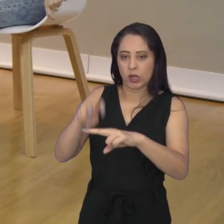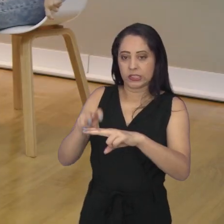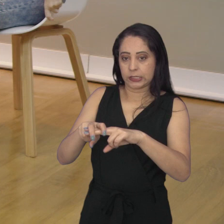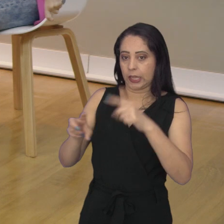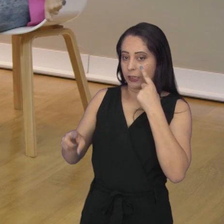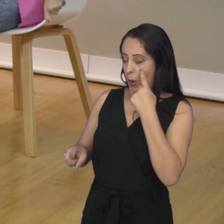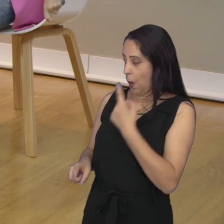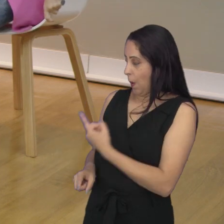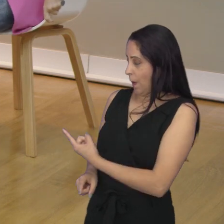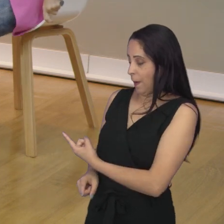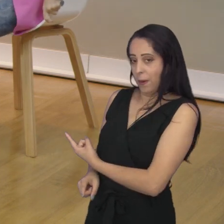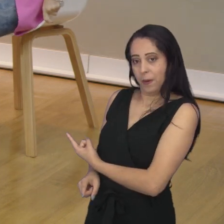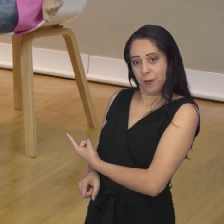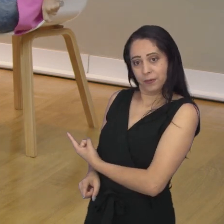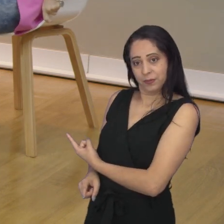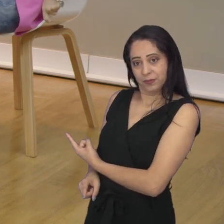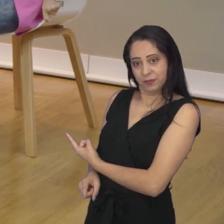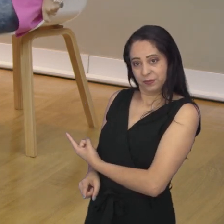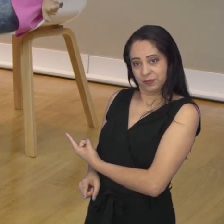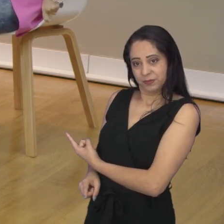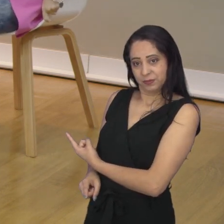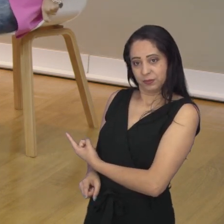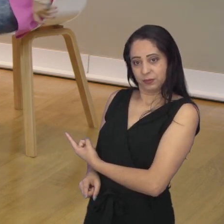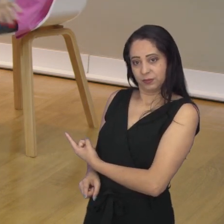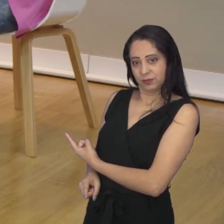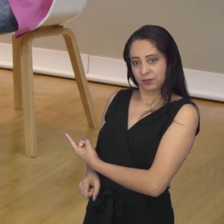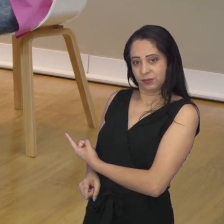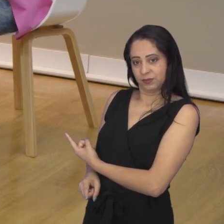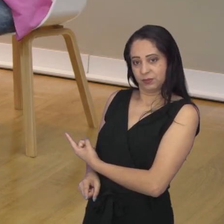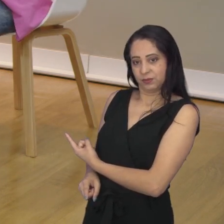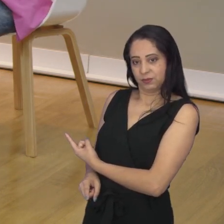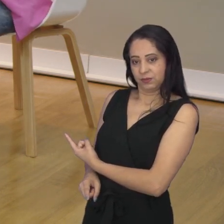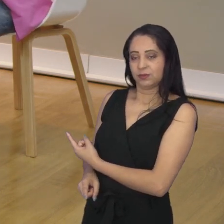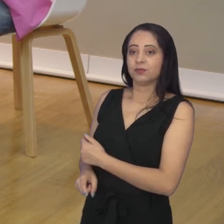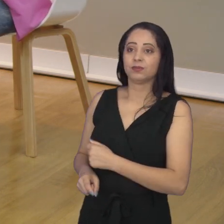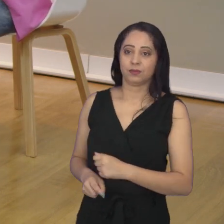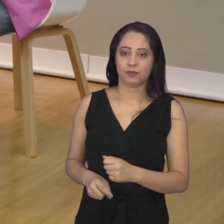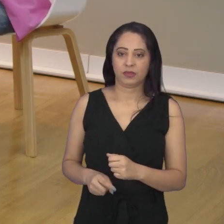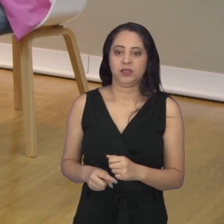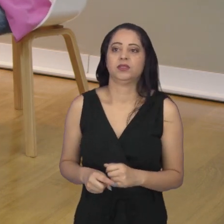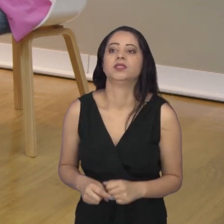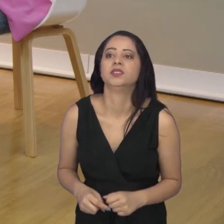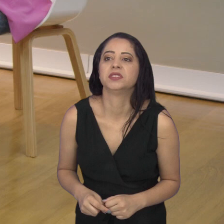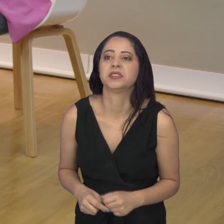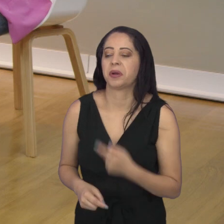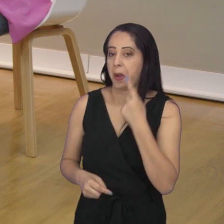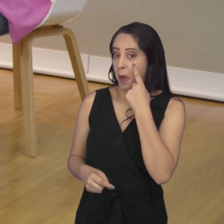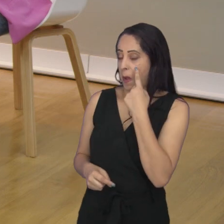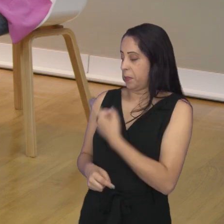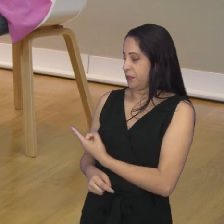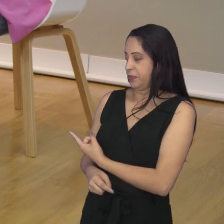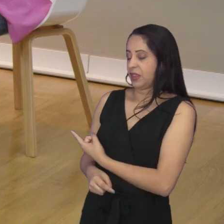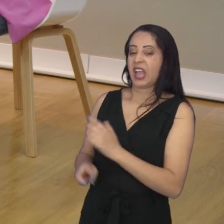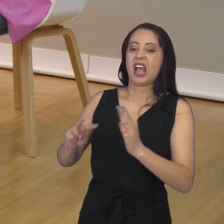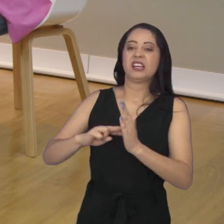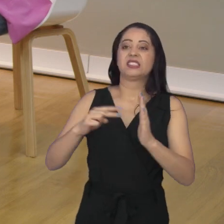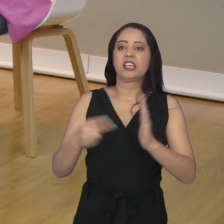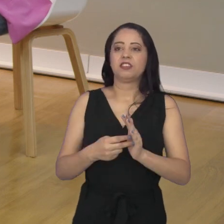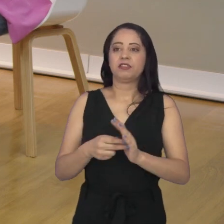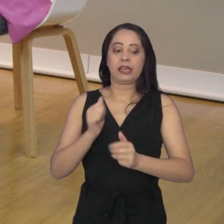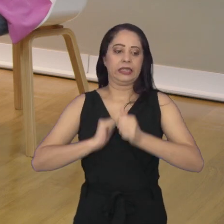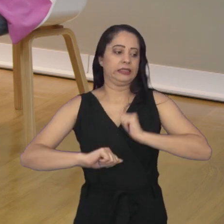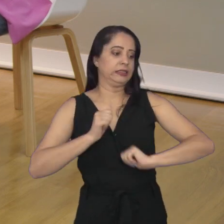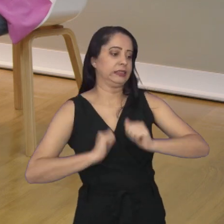se senta muito para a ponta da cadeira, com o tronco inclinado, é uma pessoa